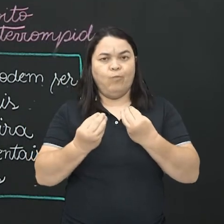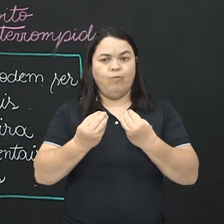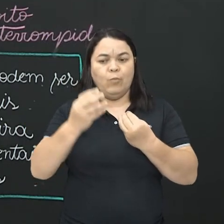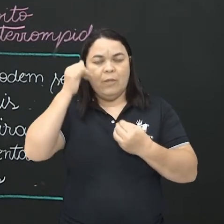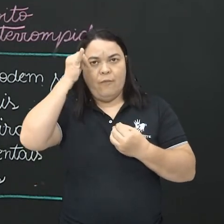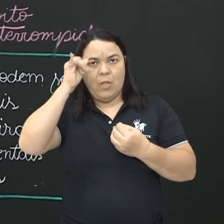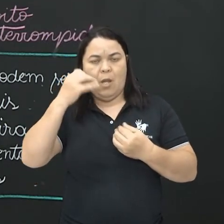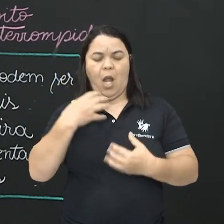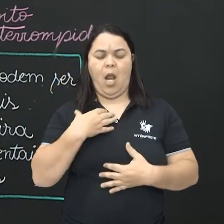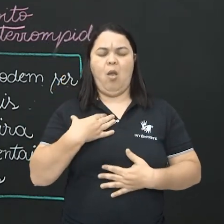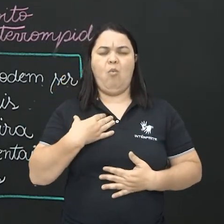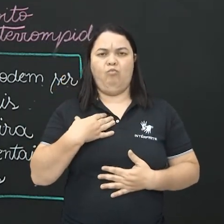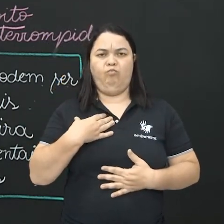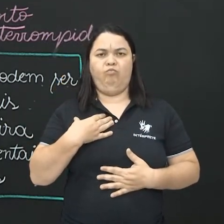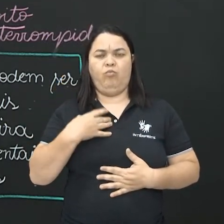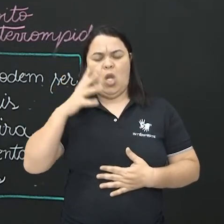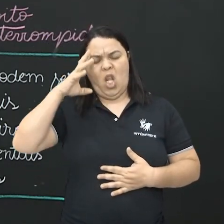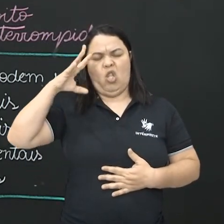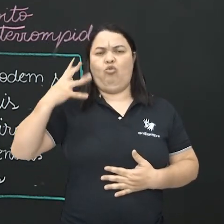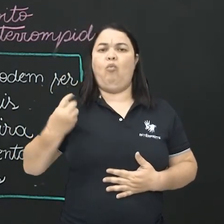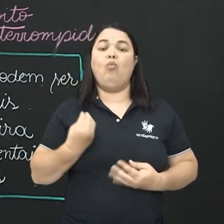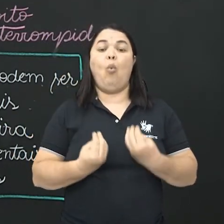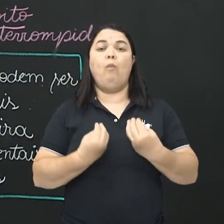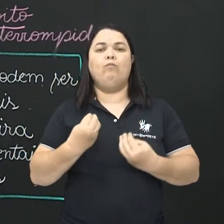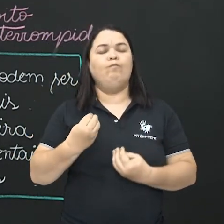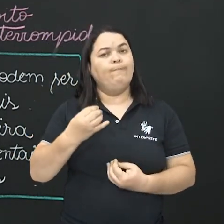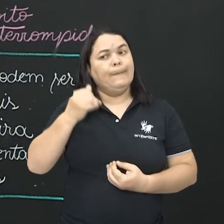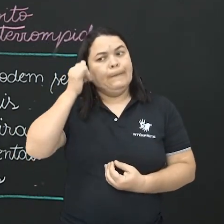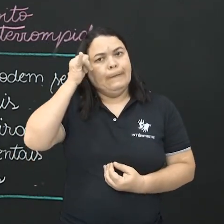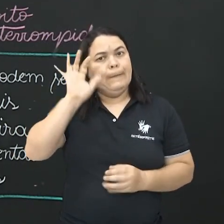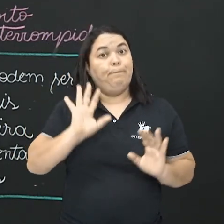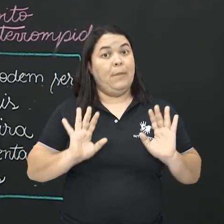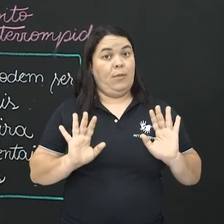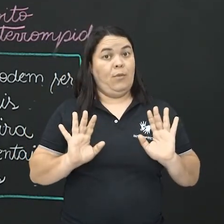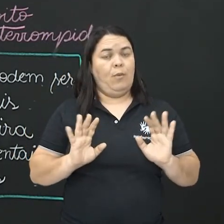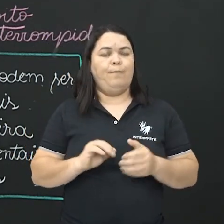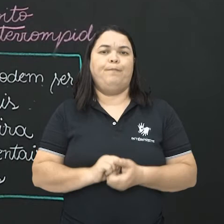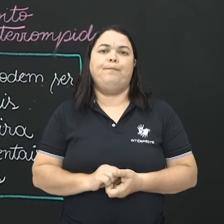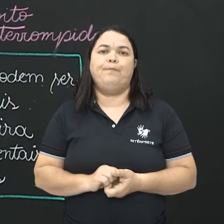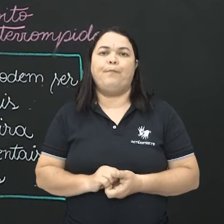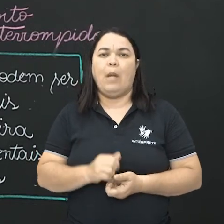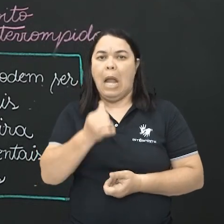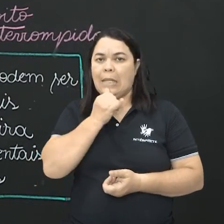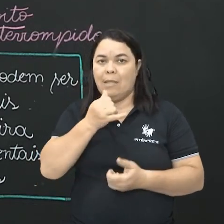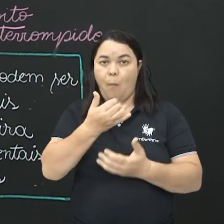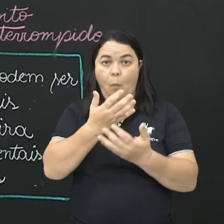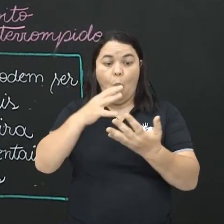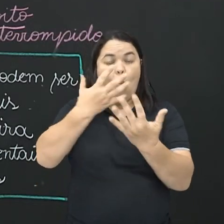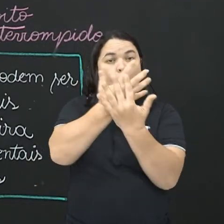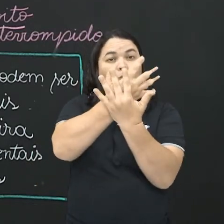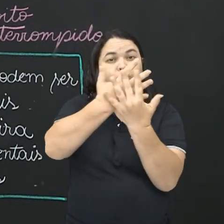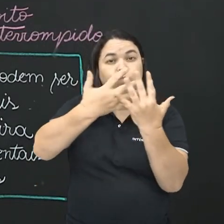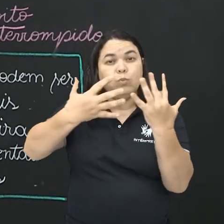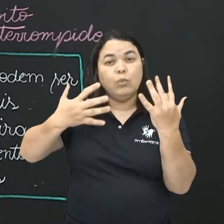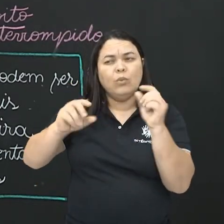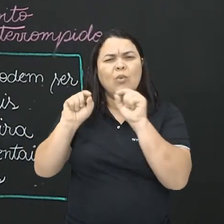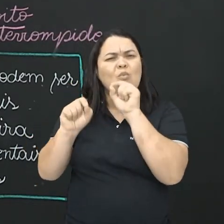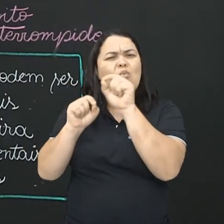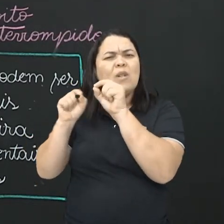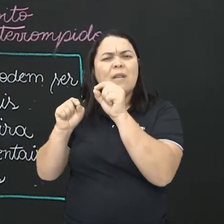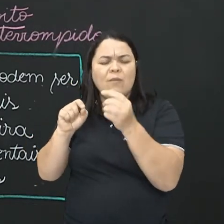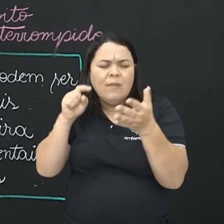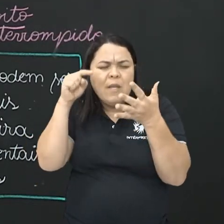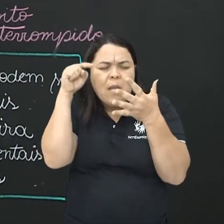evitar. Logo, isso é bem relativo e vai variar bastante. Começando da tabelinha, que é um método onde